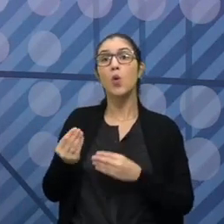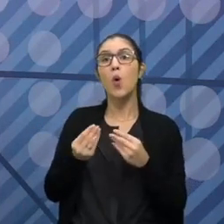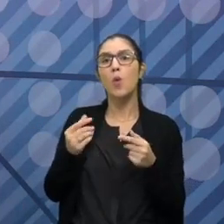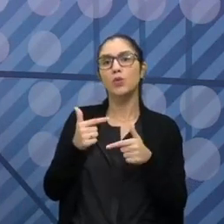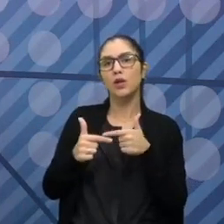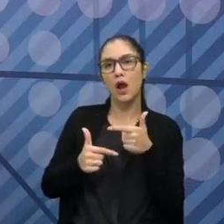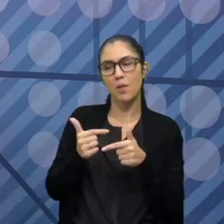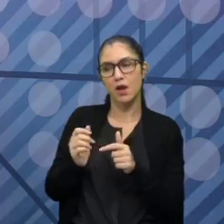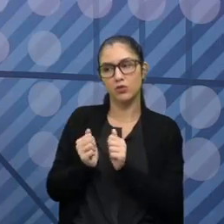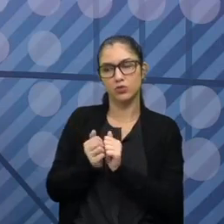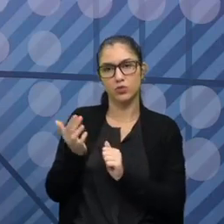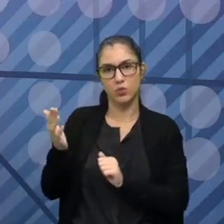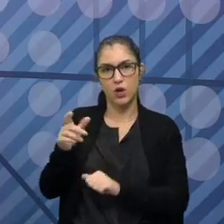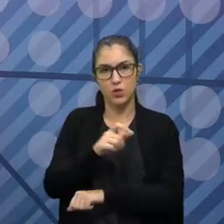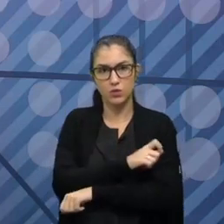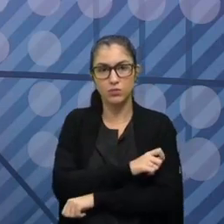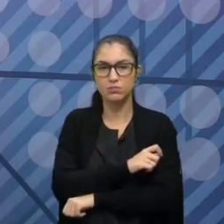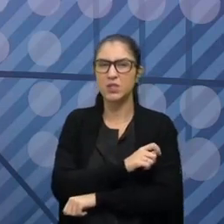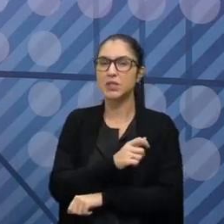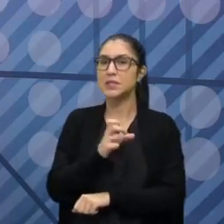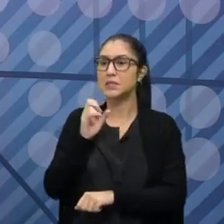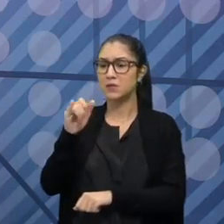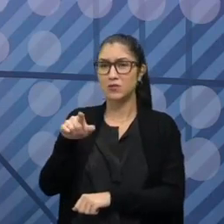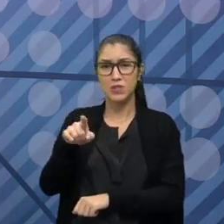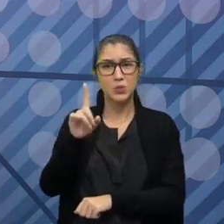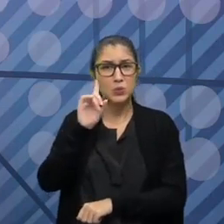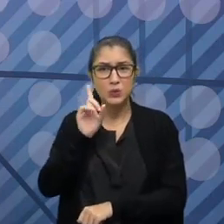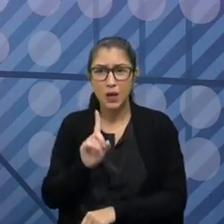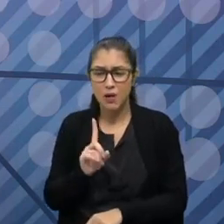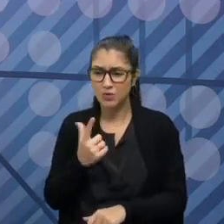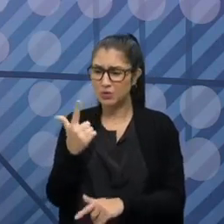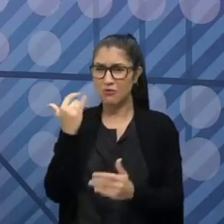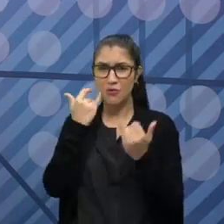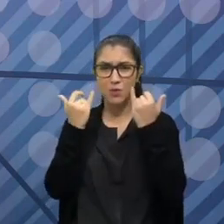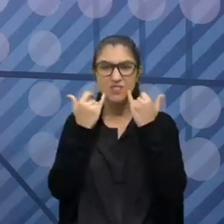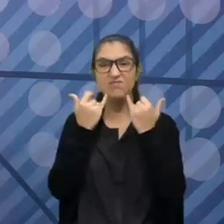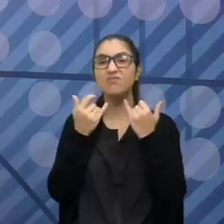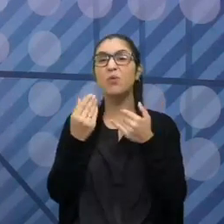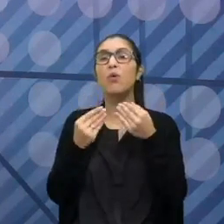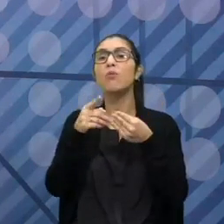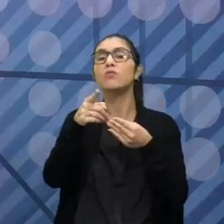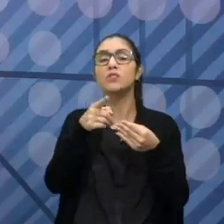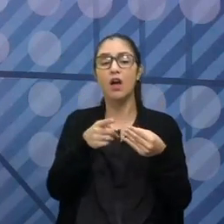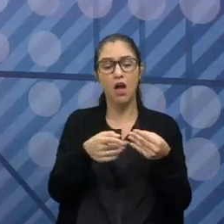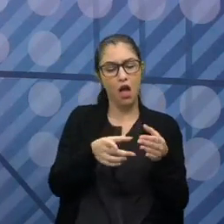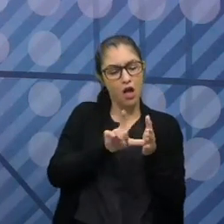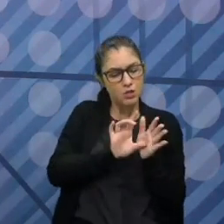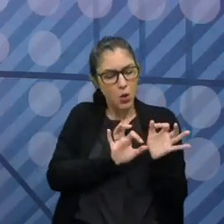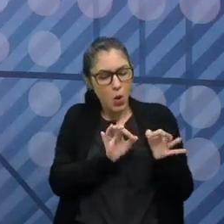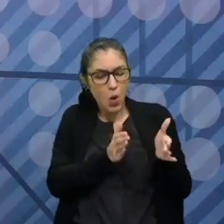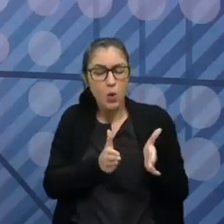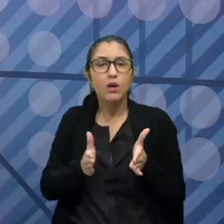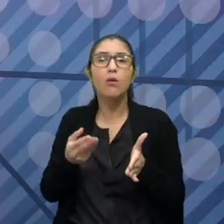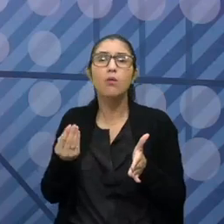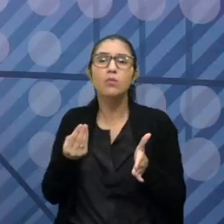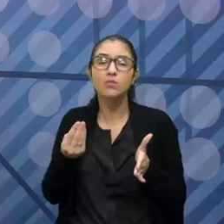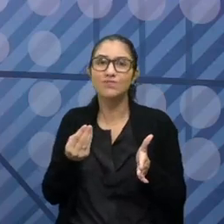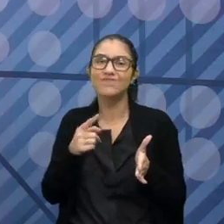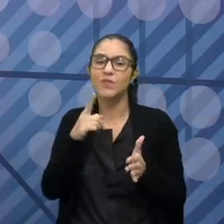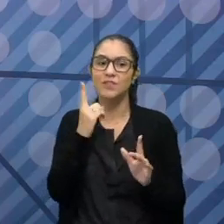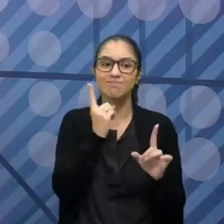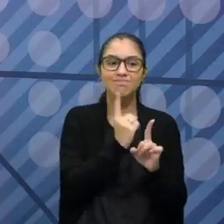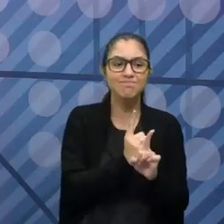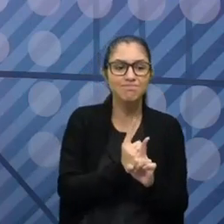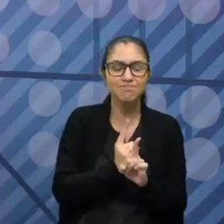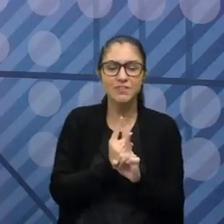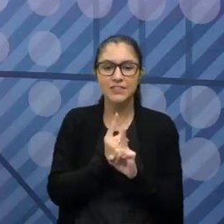trabalho com esse aluno. Sem essas informações, não tem como você organizar o seu trabalho. Aí acontece que você vai